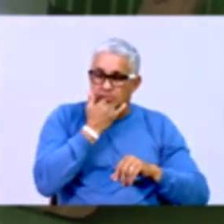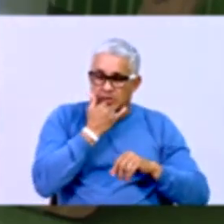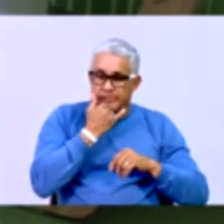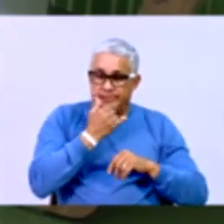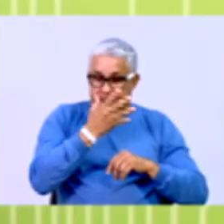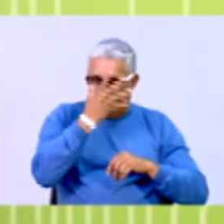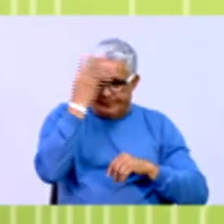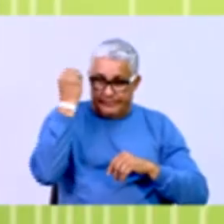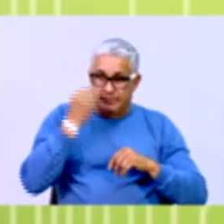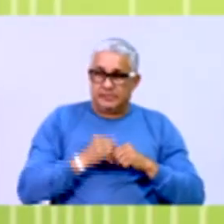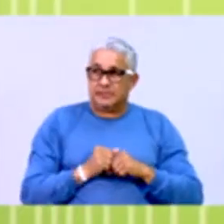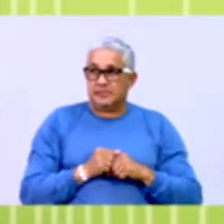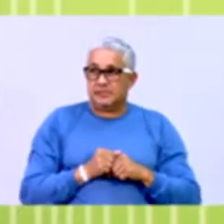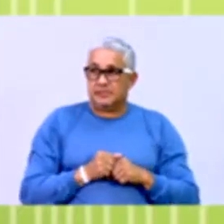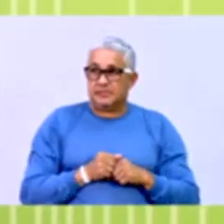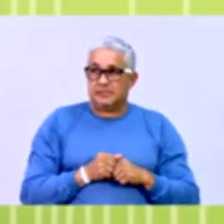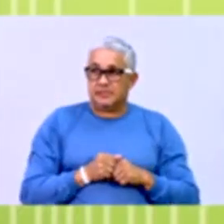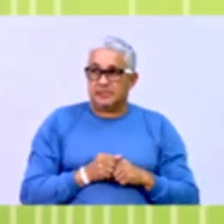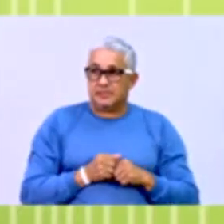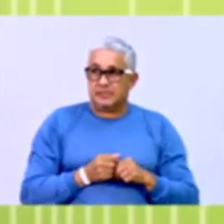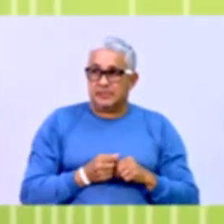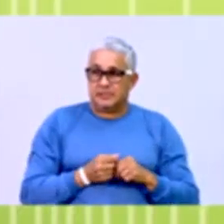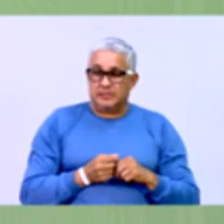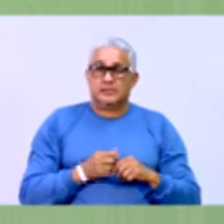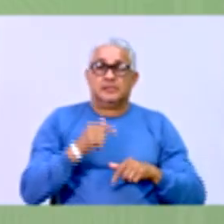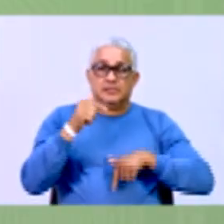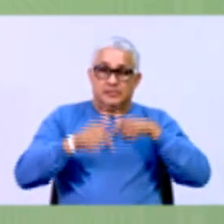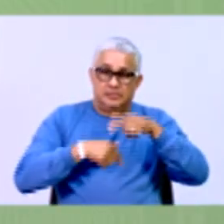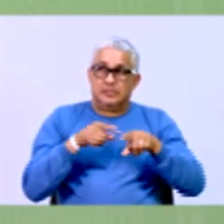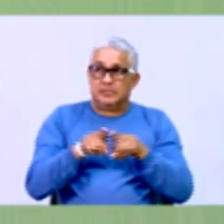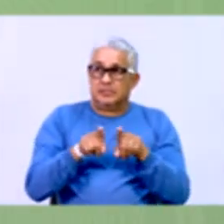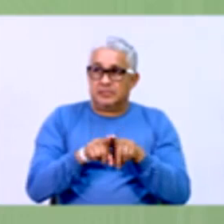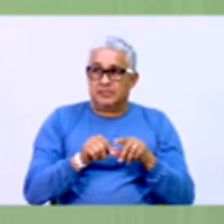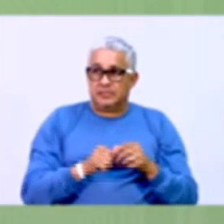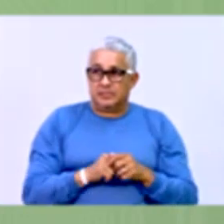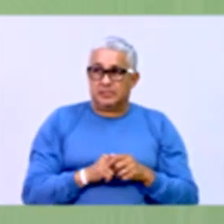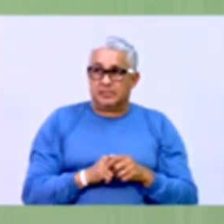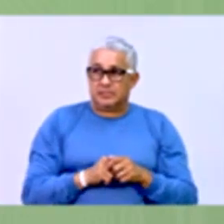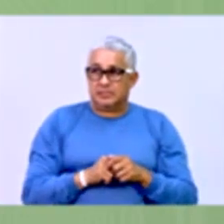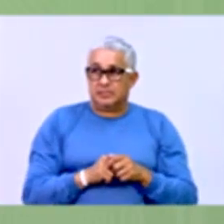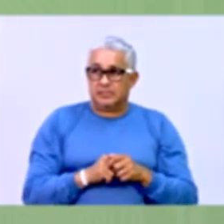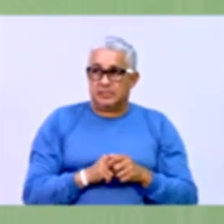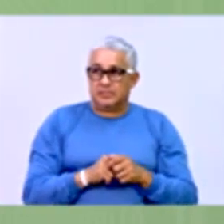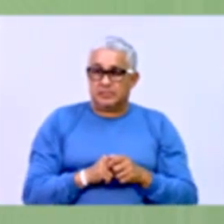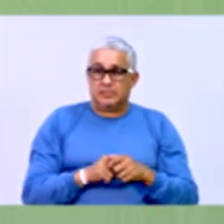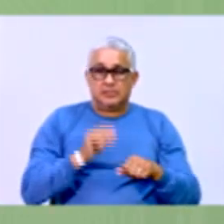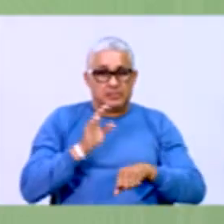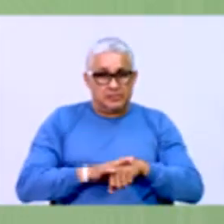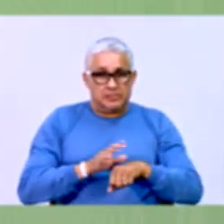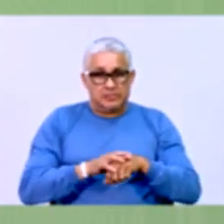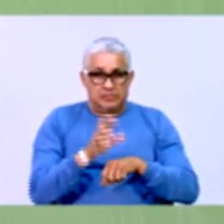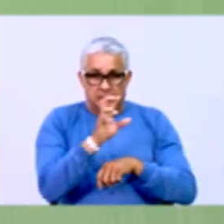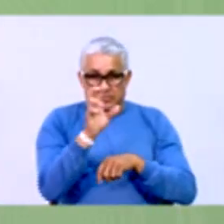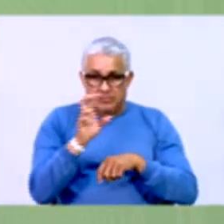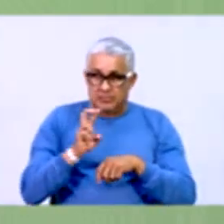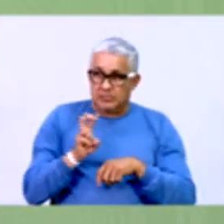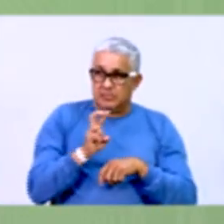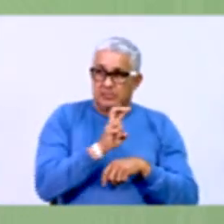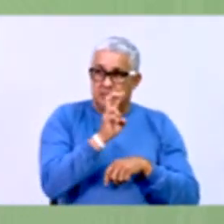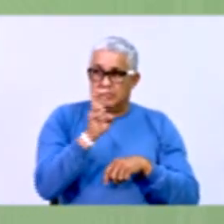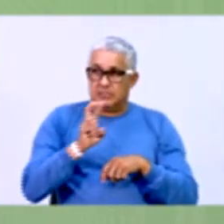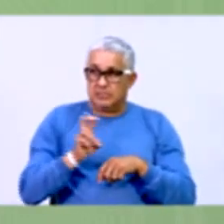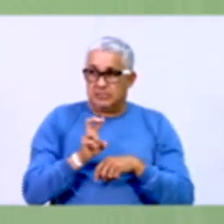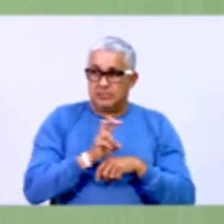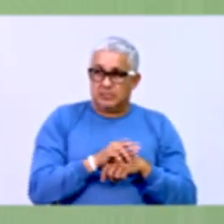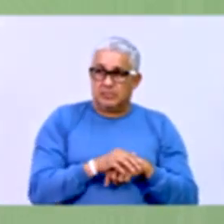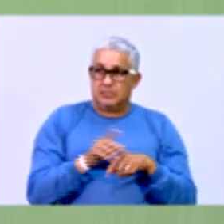aqui. Então, vai ser também trabalhado em cima disso, executado, supervisionado, né? Então, a partir da